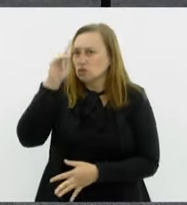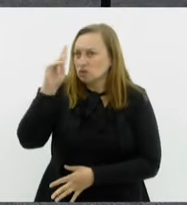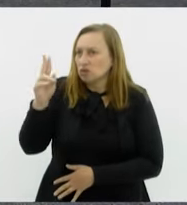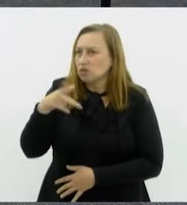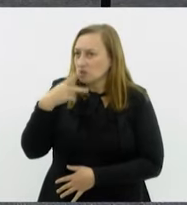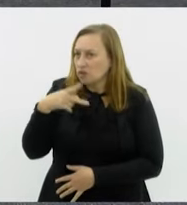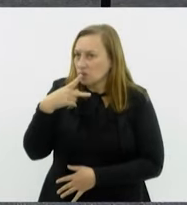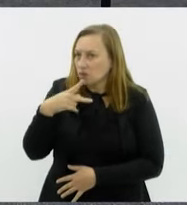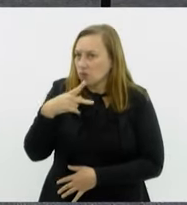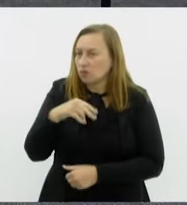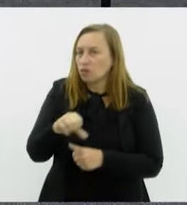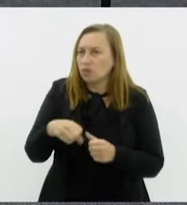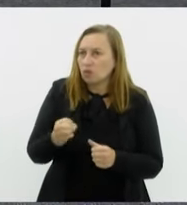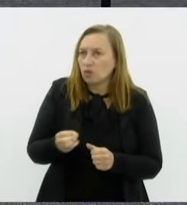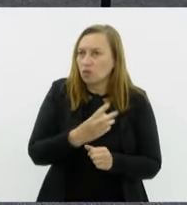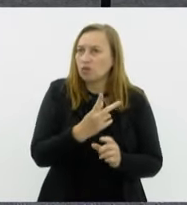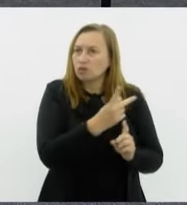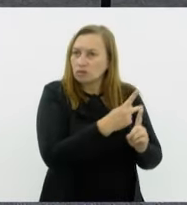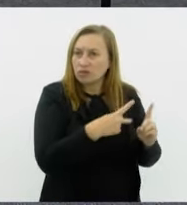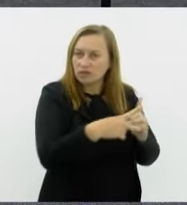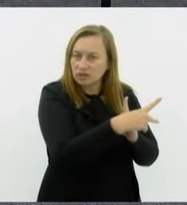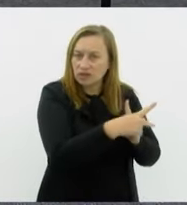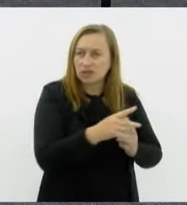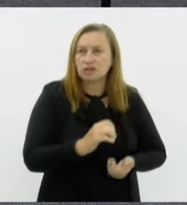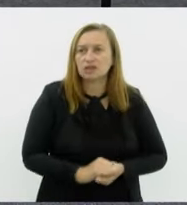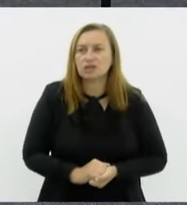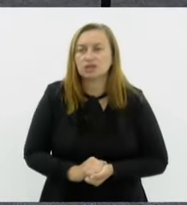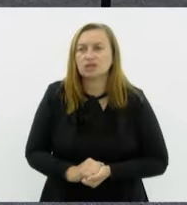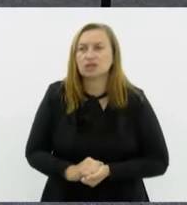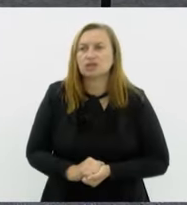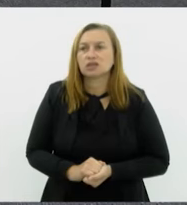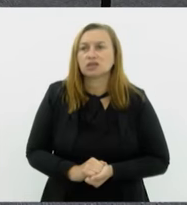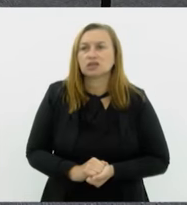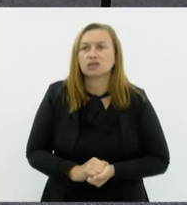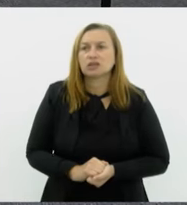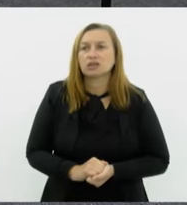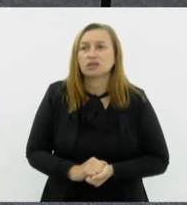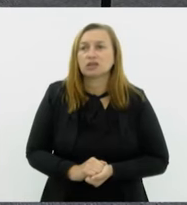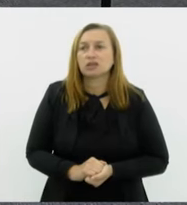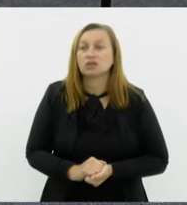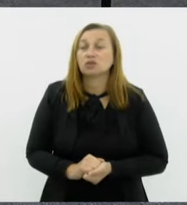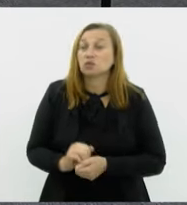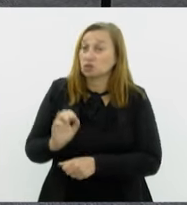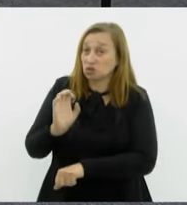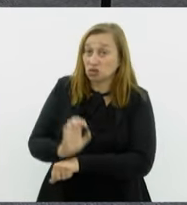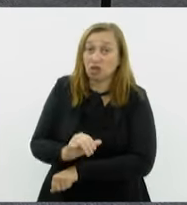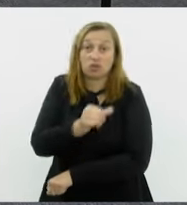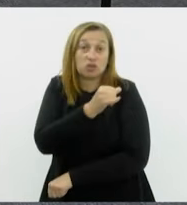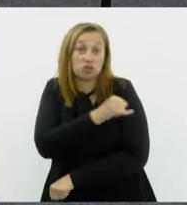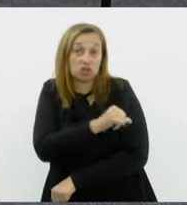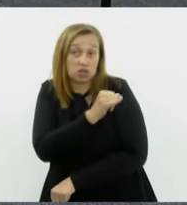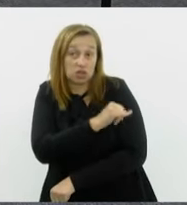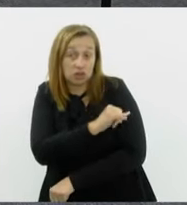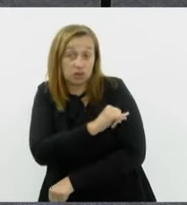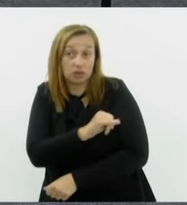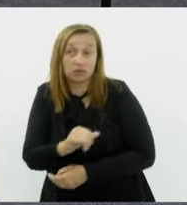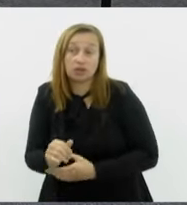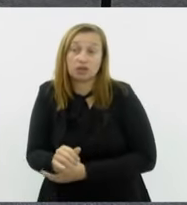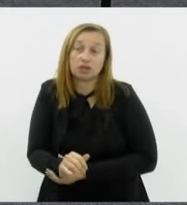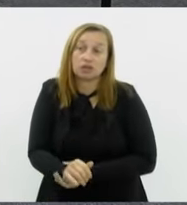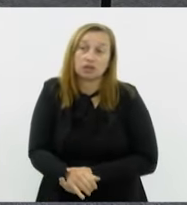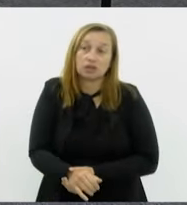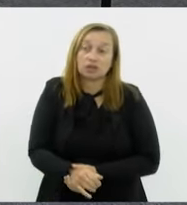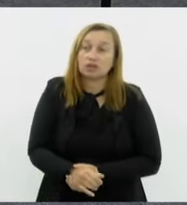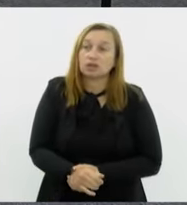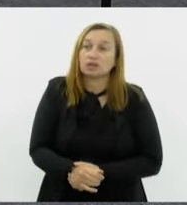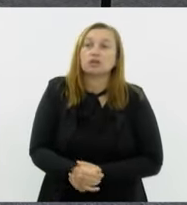a reforma previdenciária. A reforma previdenciária do Estado do Rio de Janeiro, que se